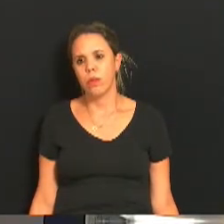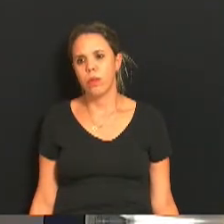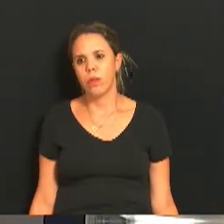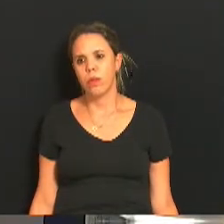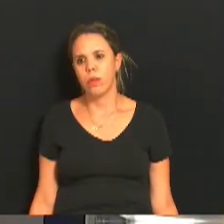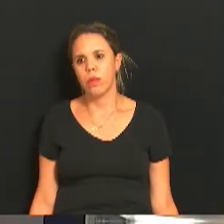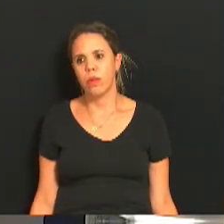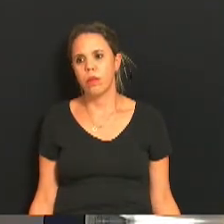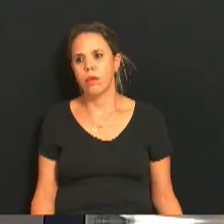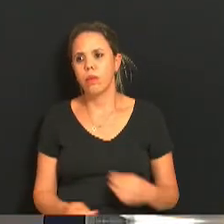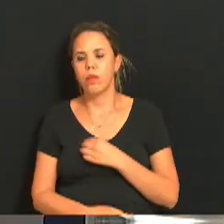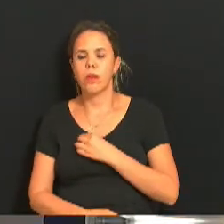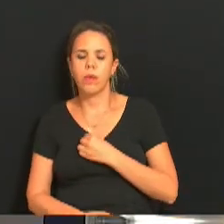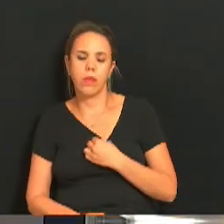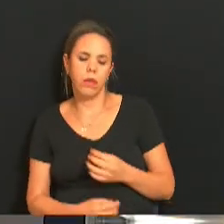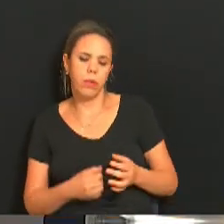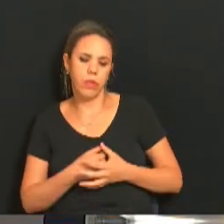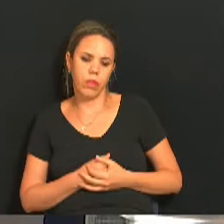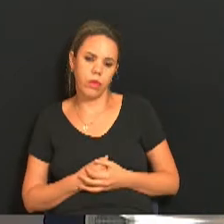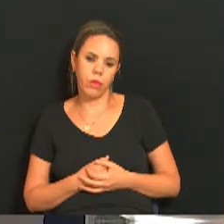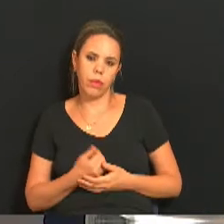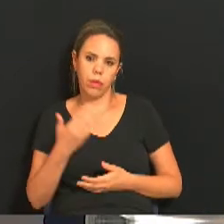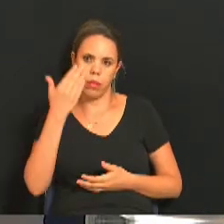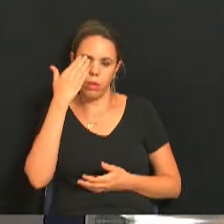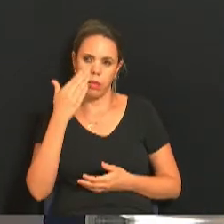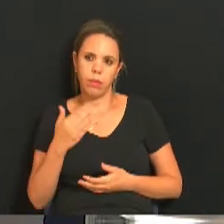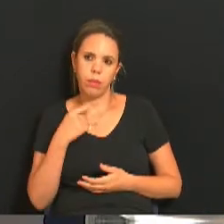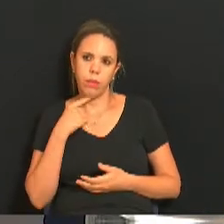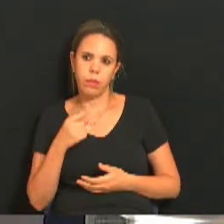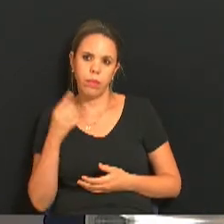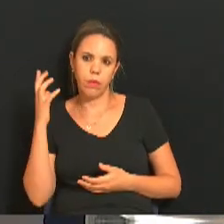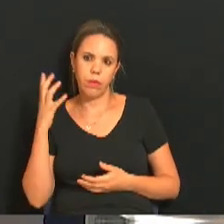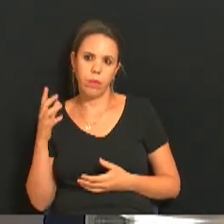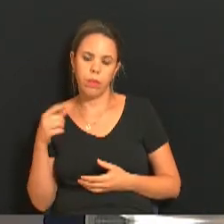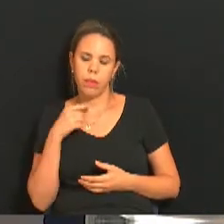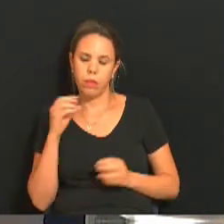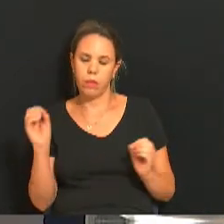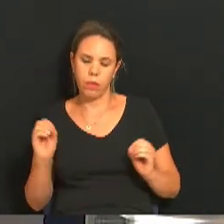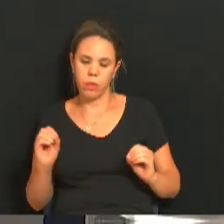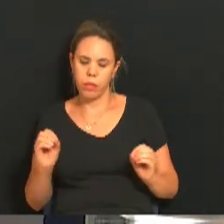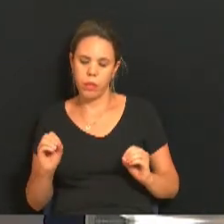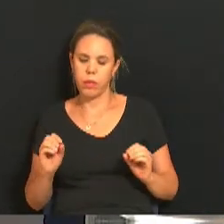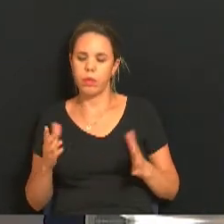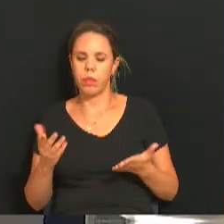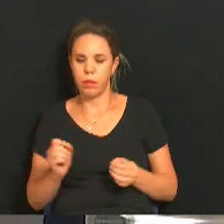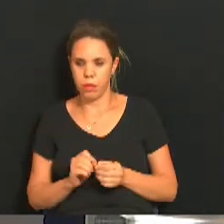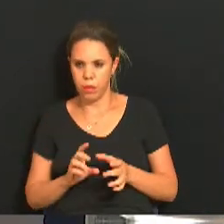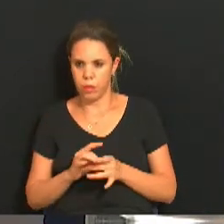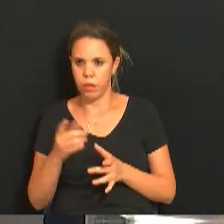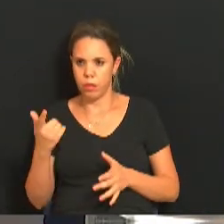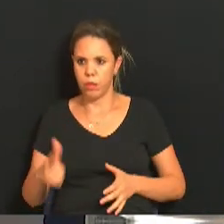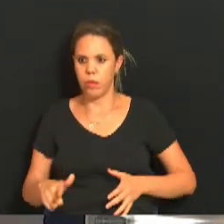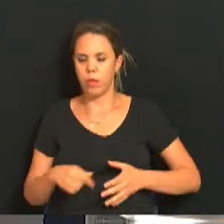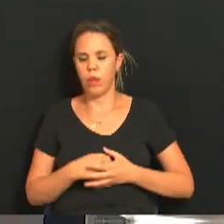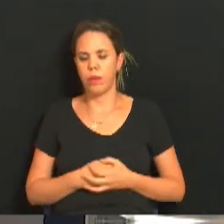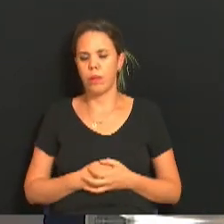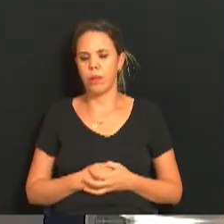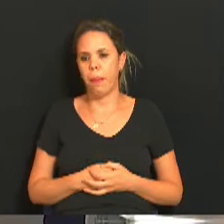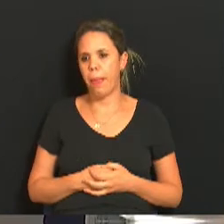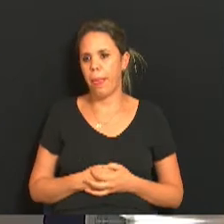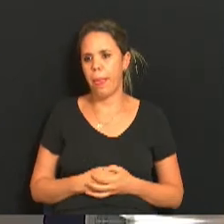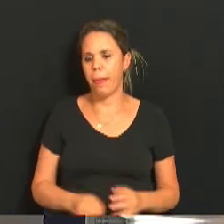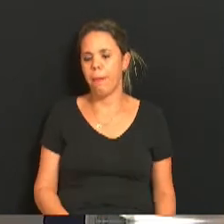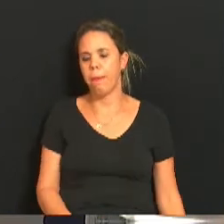e obrigado conhecimento que eu pergunto abertura aqui ficou alguma dúvida pode fazer novamente ó